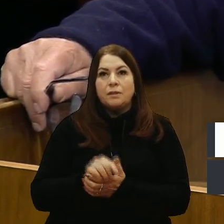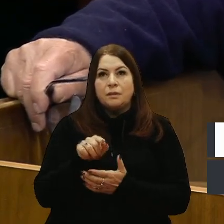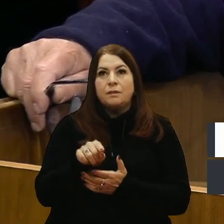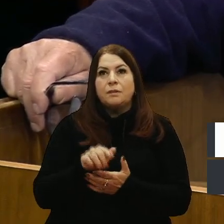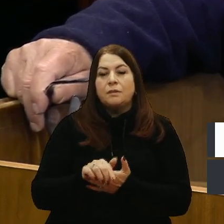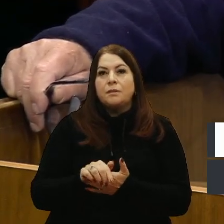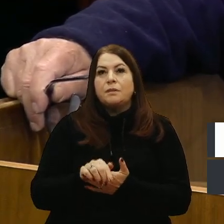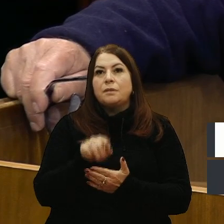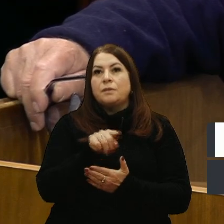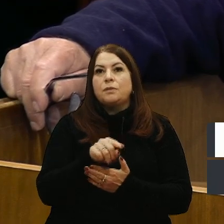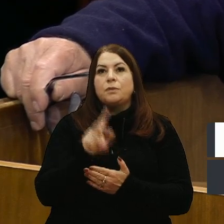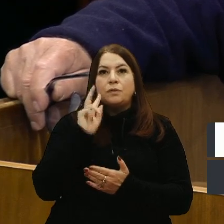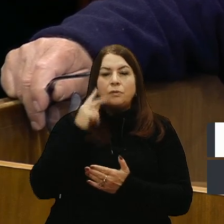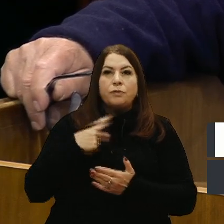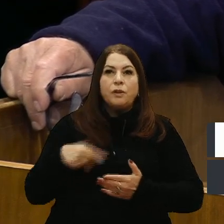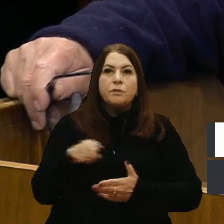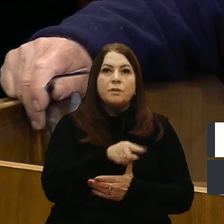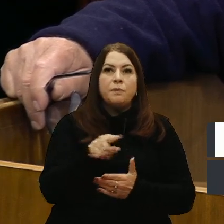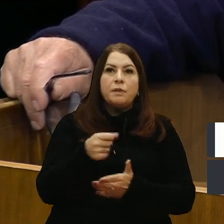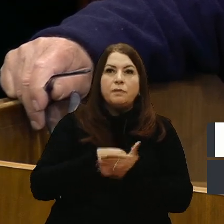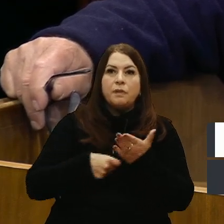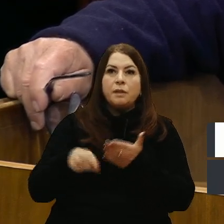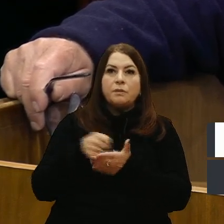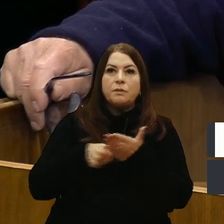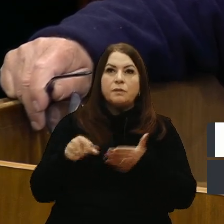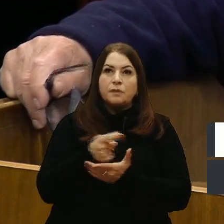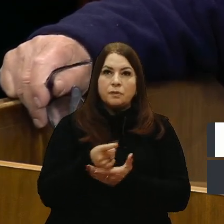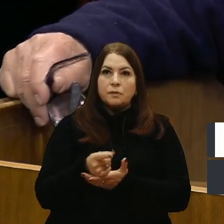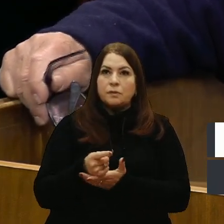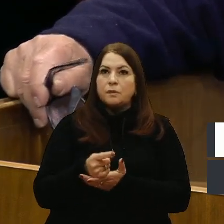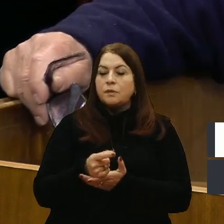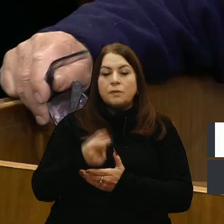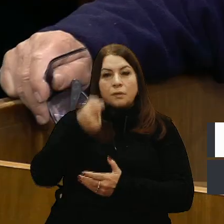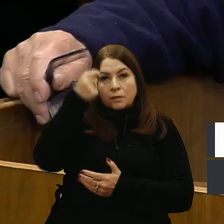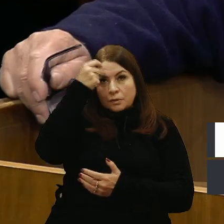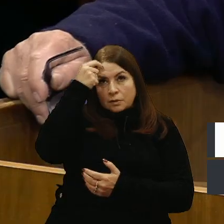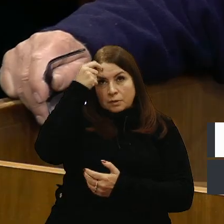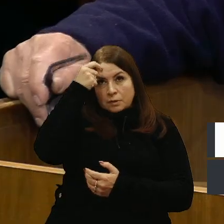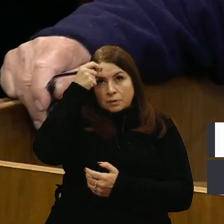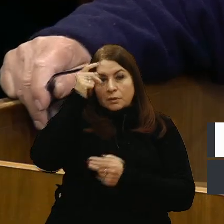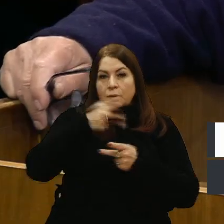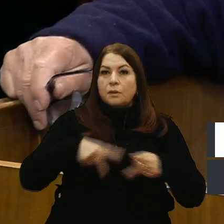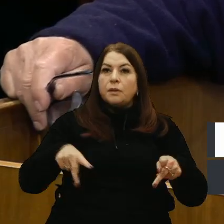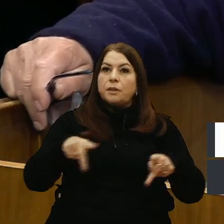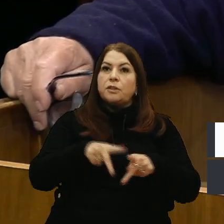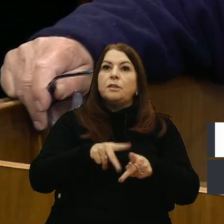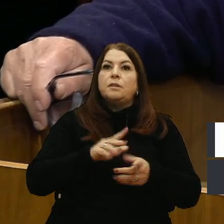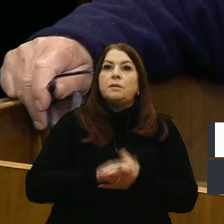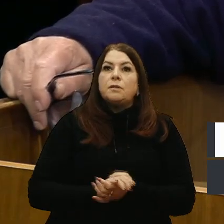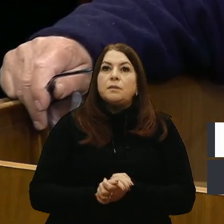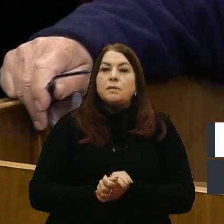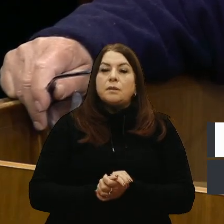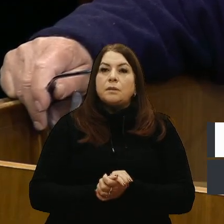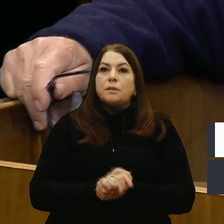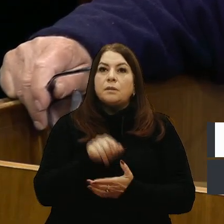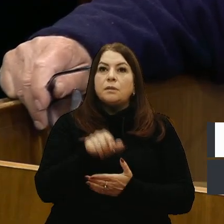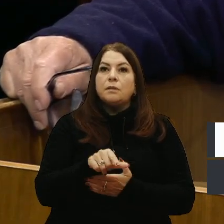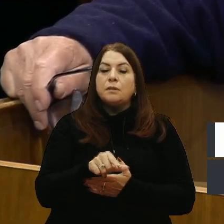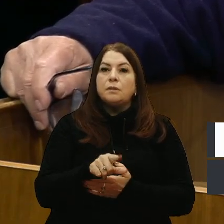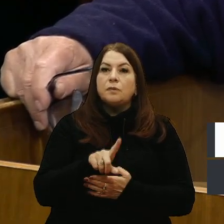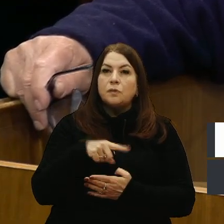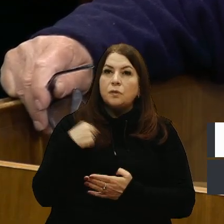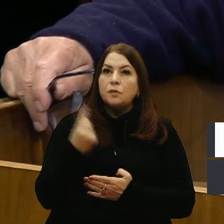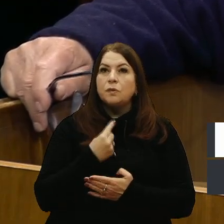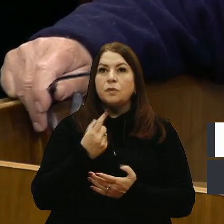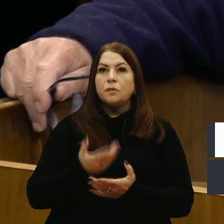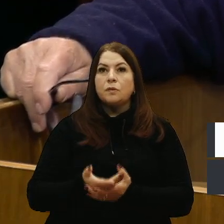olha, nosso reconhecimento pela luta, pela conscientização do nosso povo, para que a